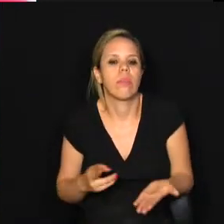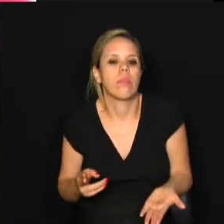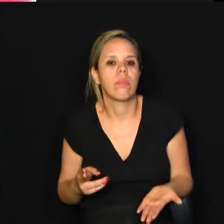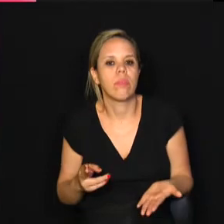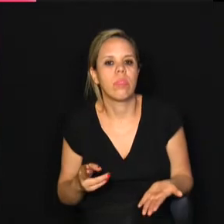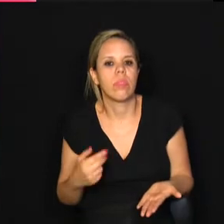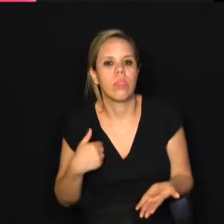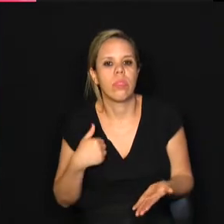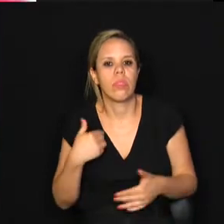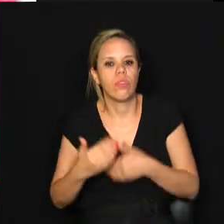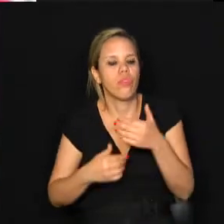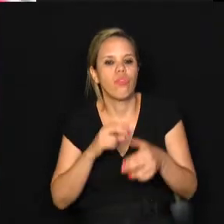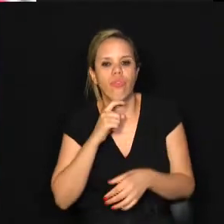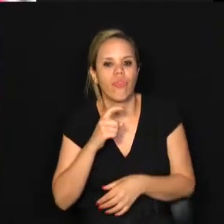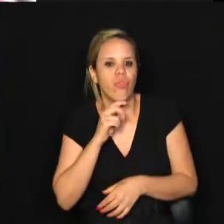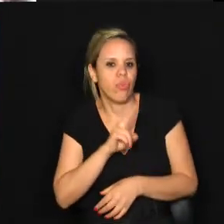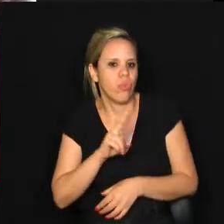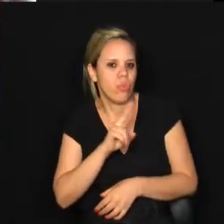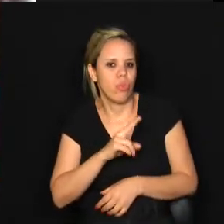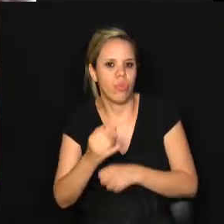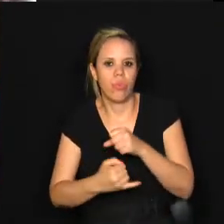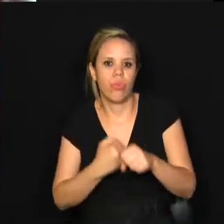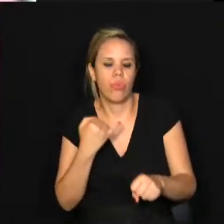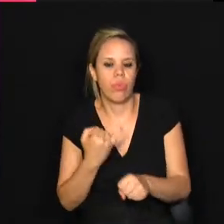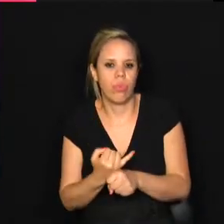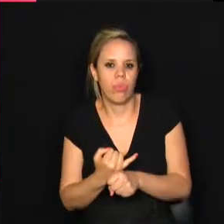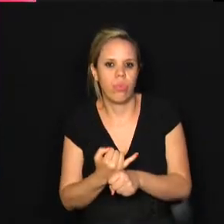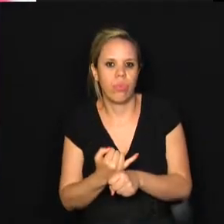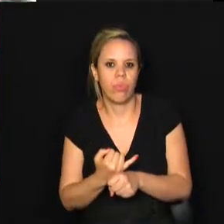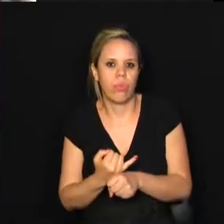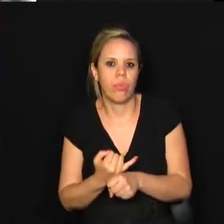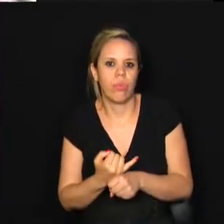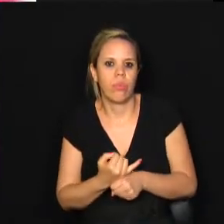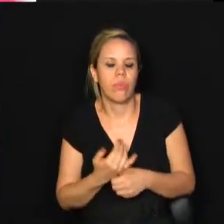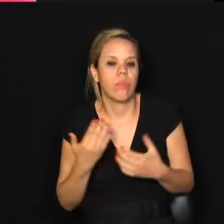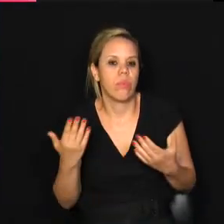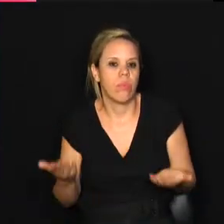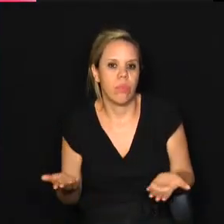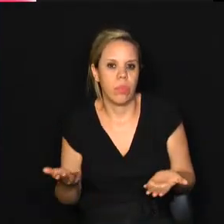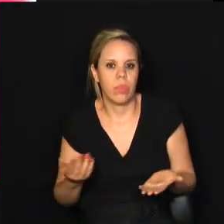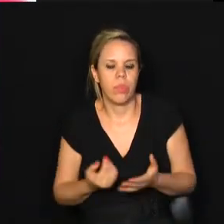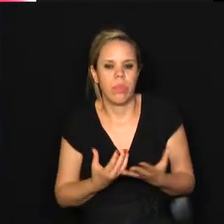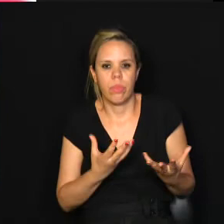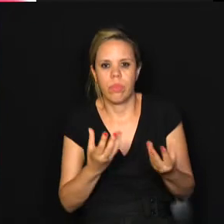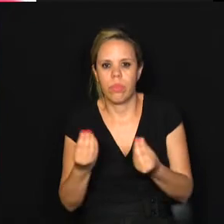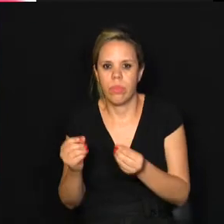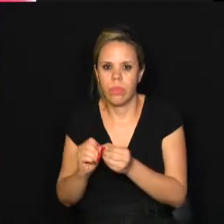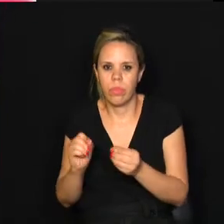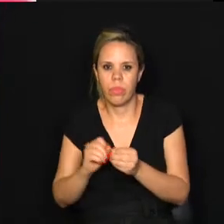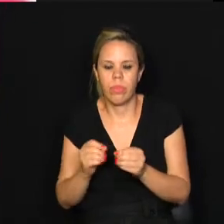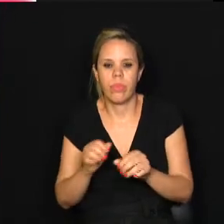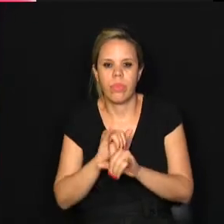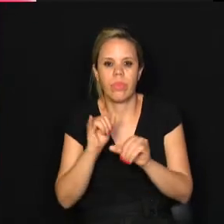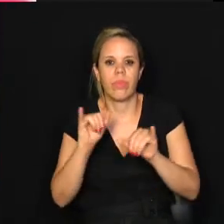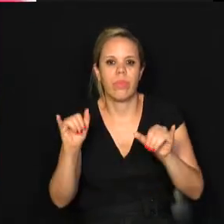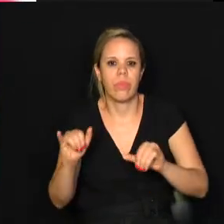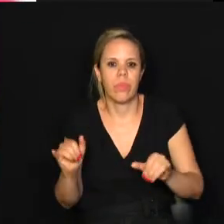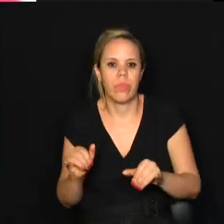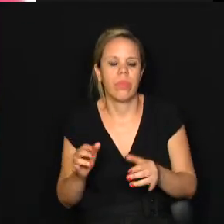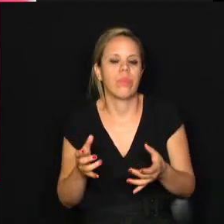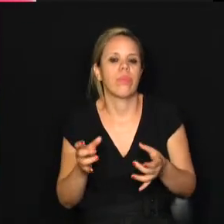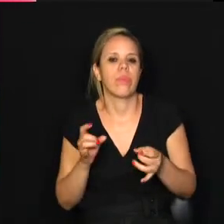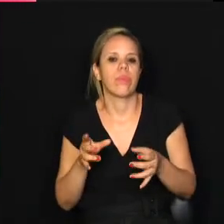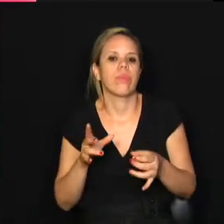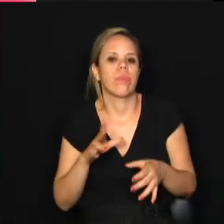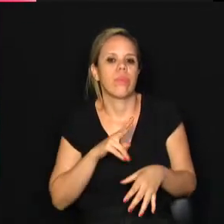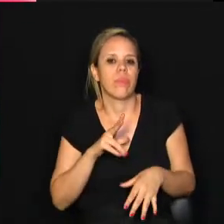hoje em dia quase ninguém usa. Com a internet já está caindo em desuso. Então, muitos que fazem essa propaganda de que privatizando os Correios vai